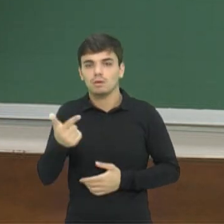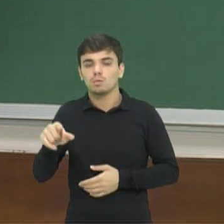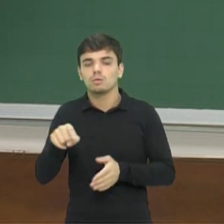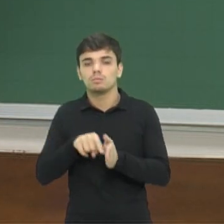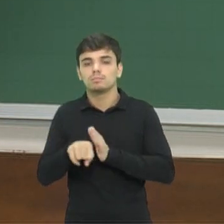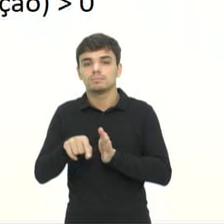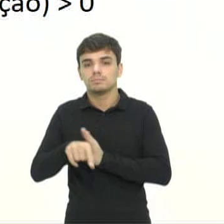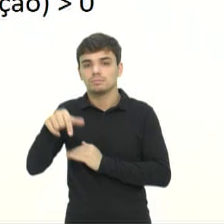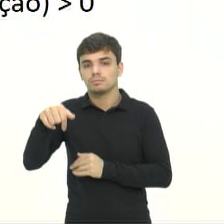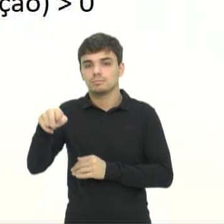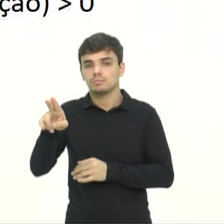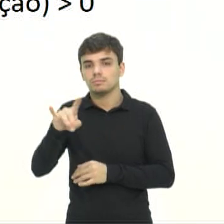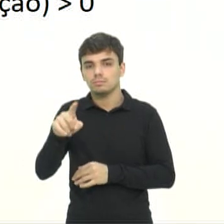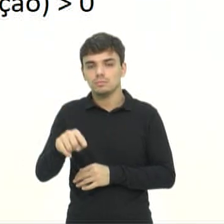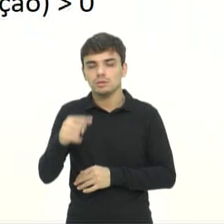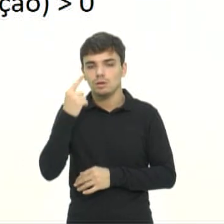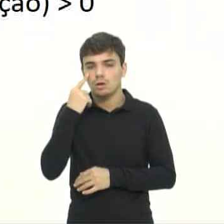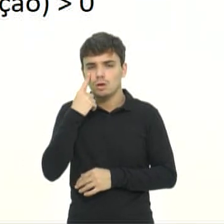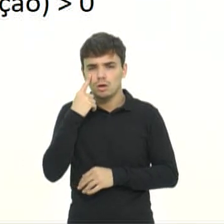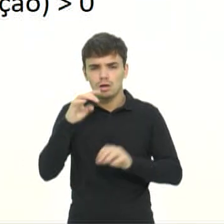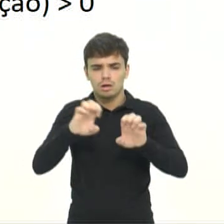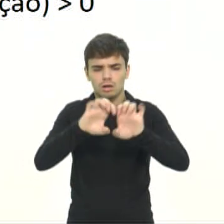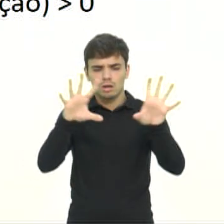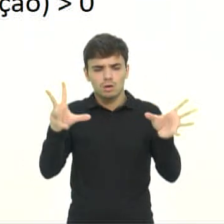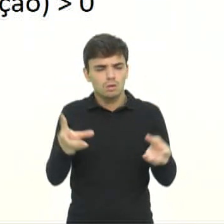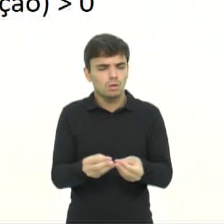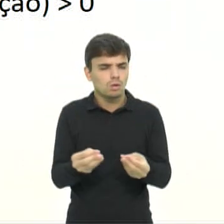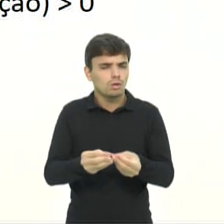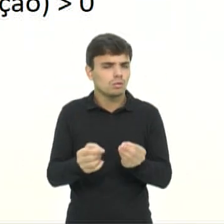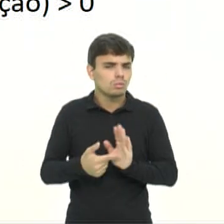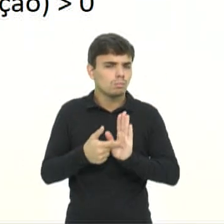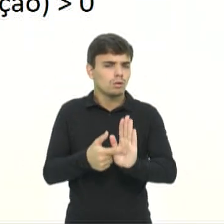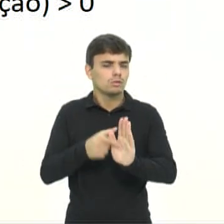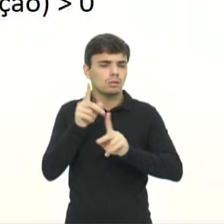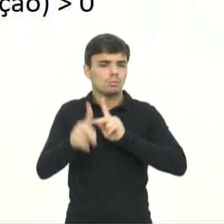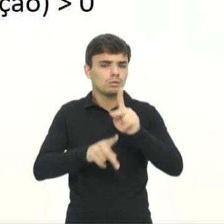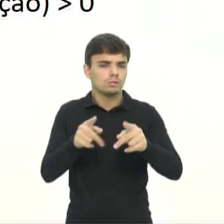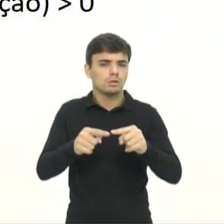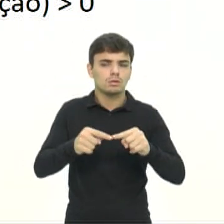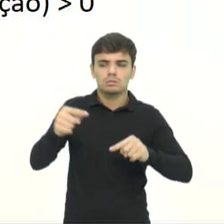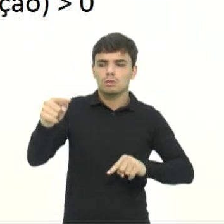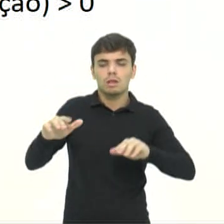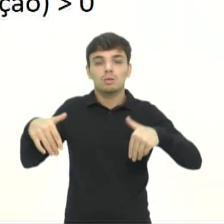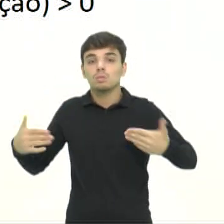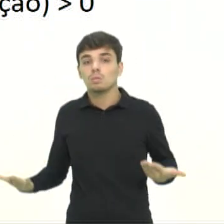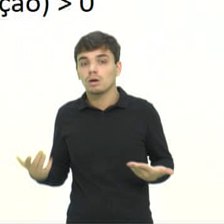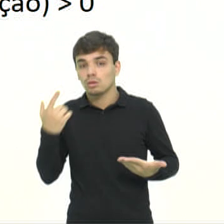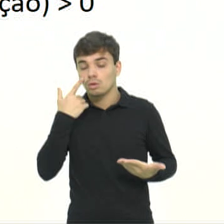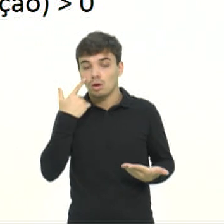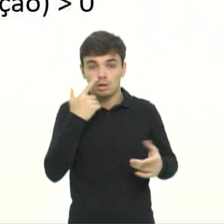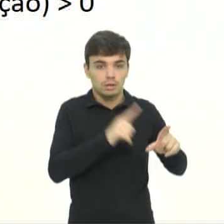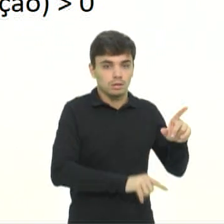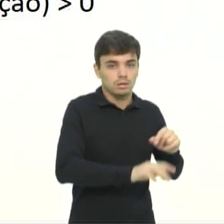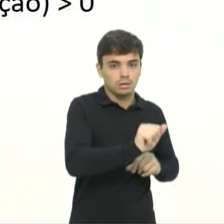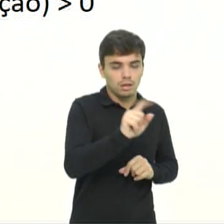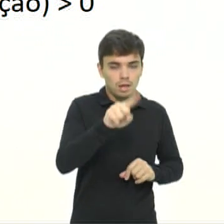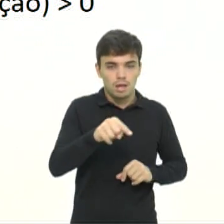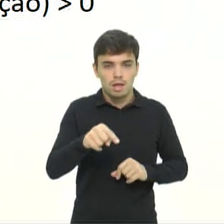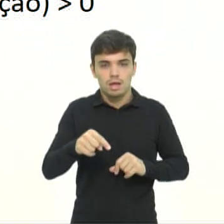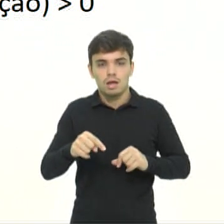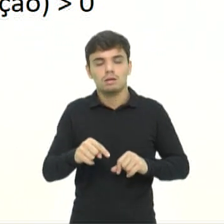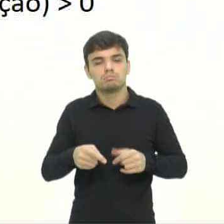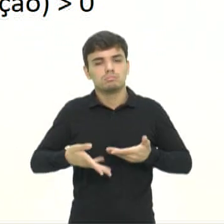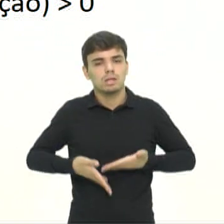quiz. Ecologicamente, uma população apresenta crescimento quando? Letra A, a taxa de natalidade